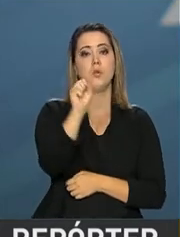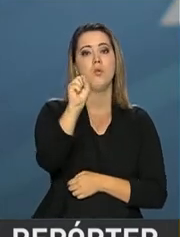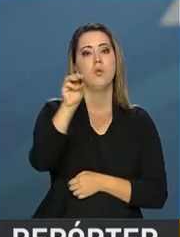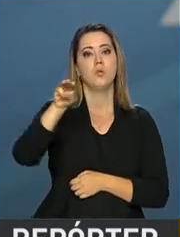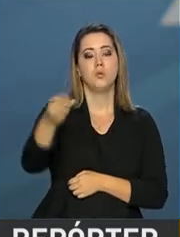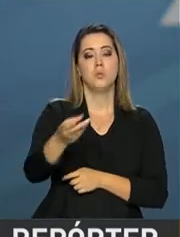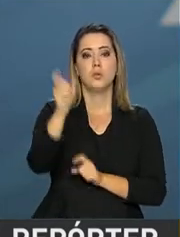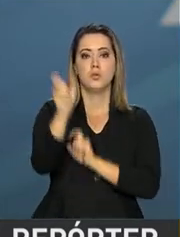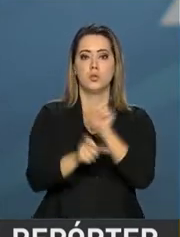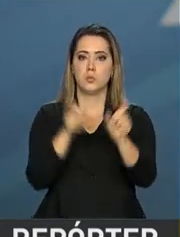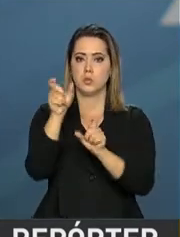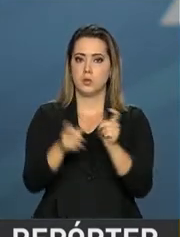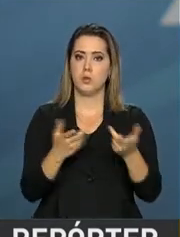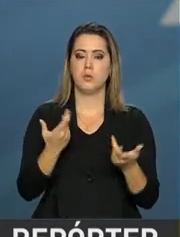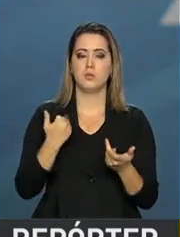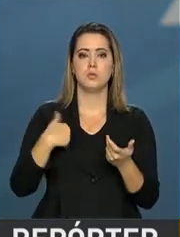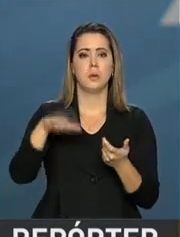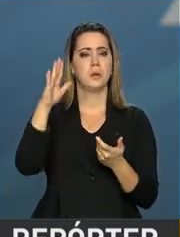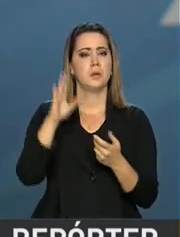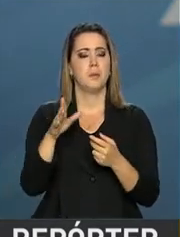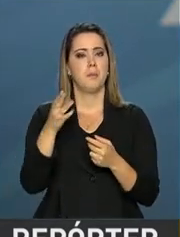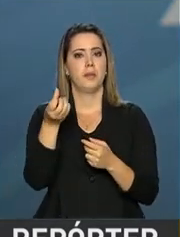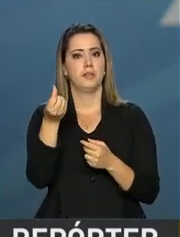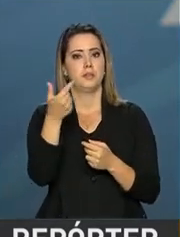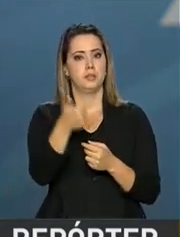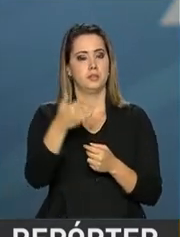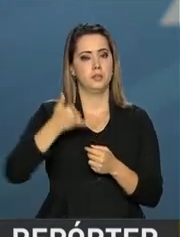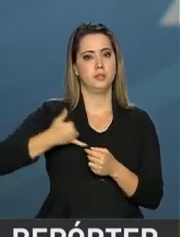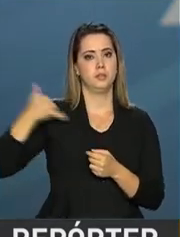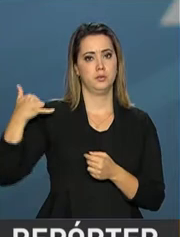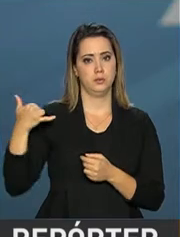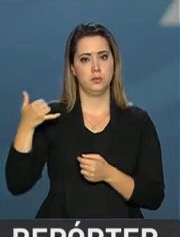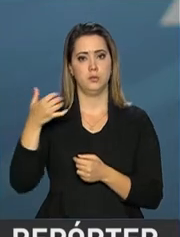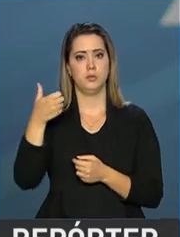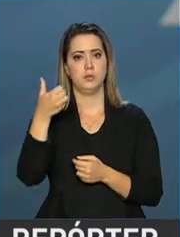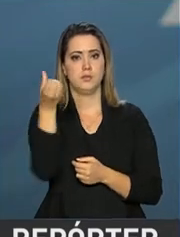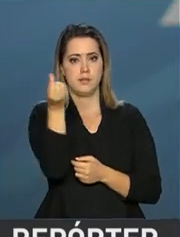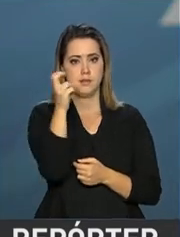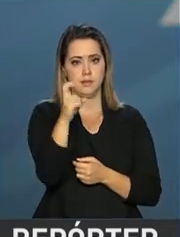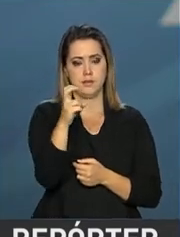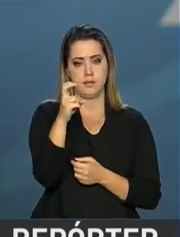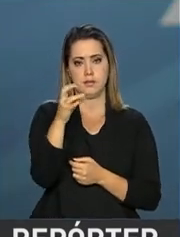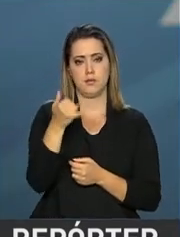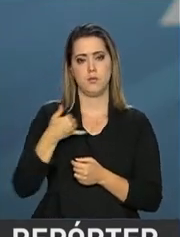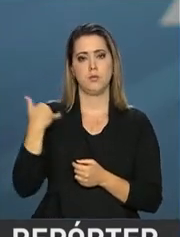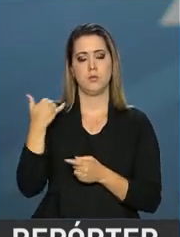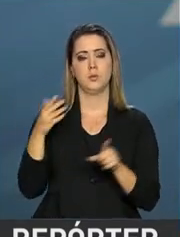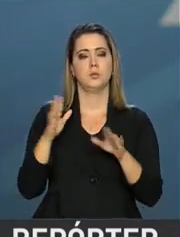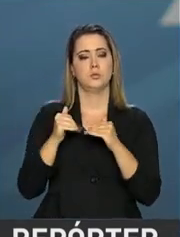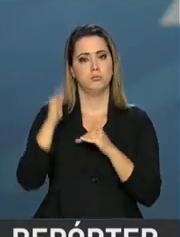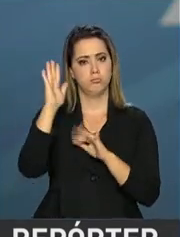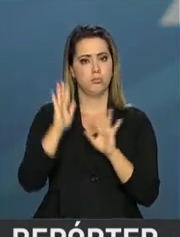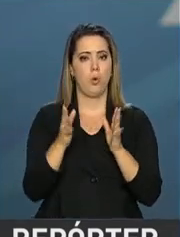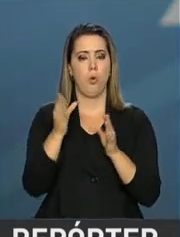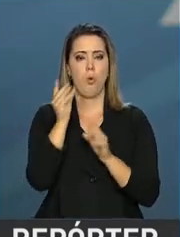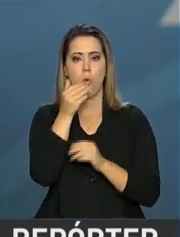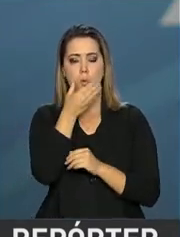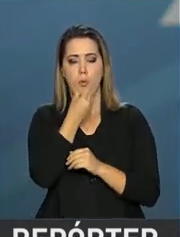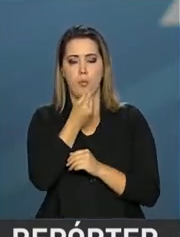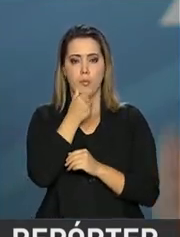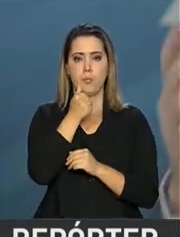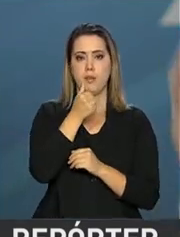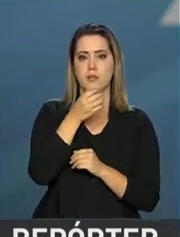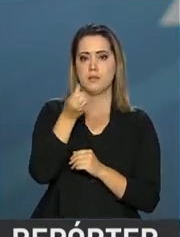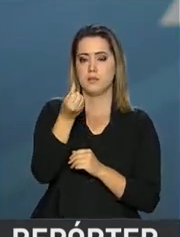de pessoas que estão nessa condição acima de 65 anos e 62 homens e mulheres